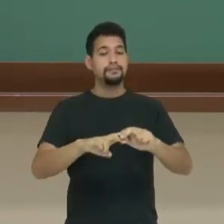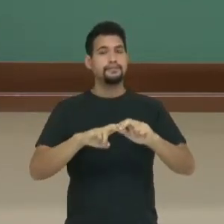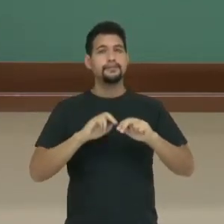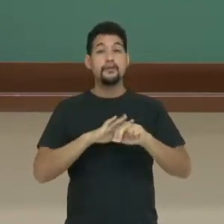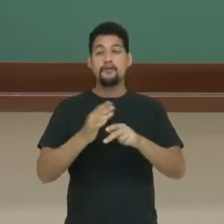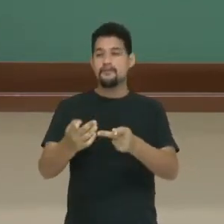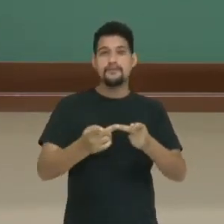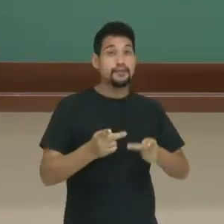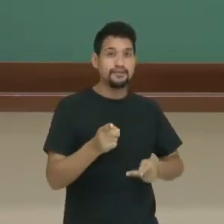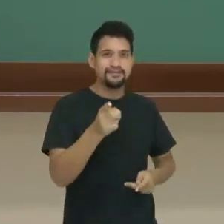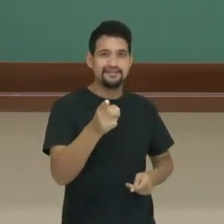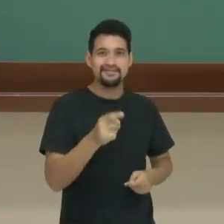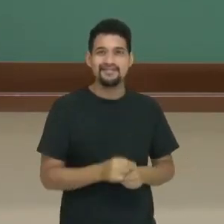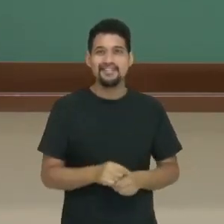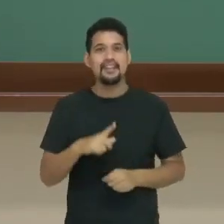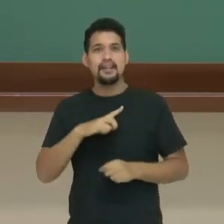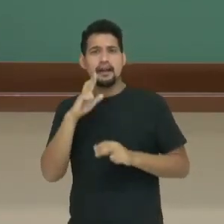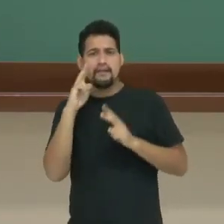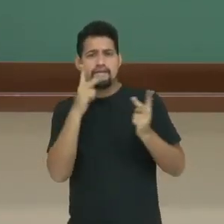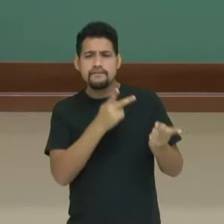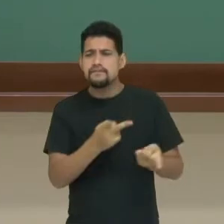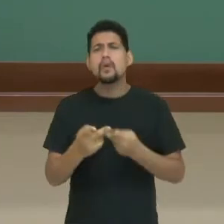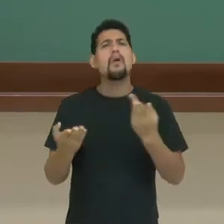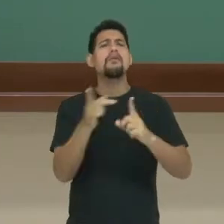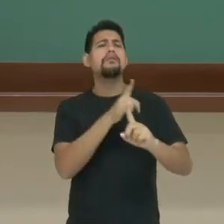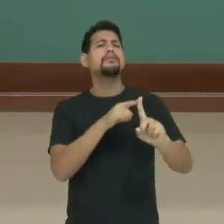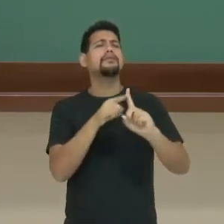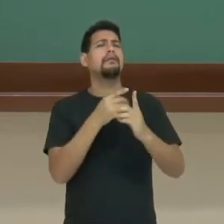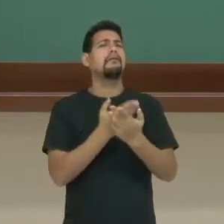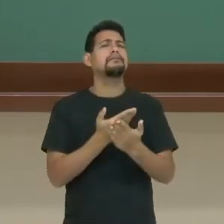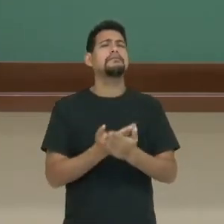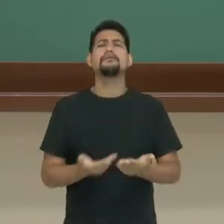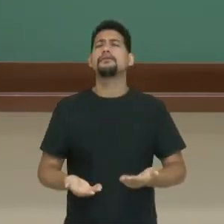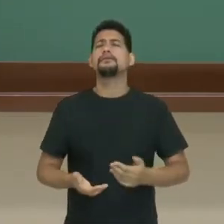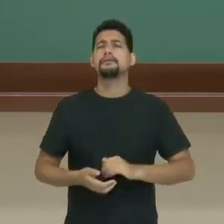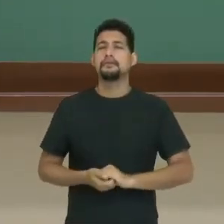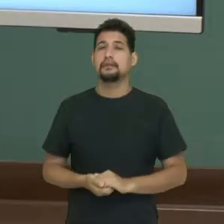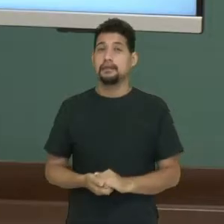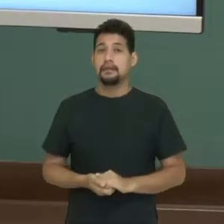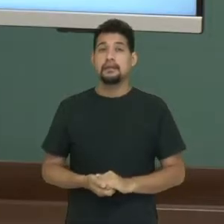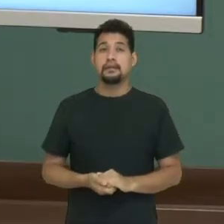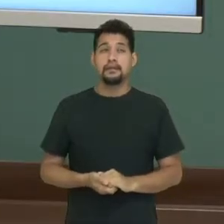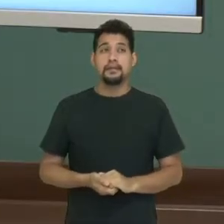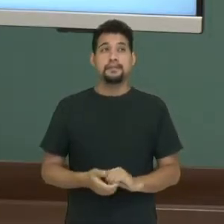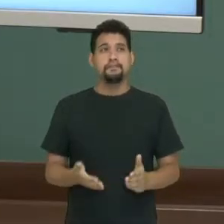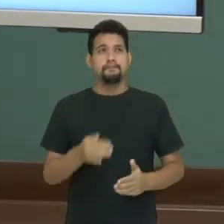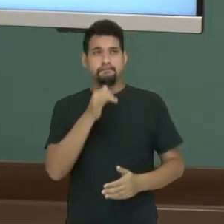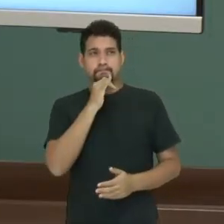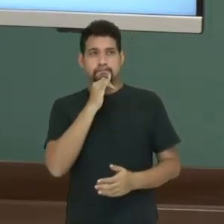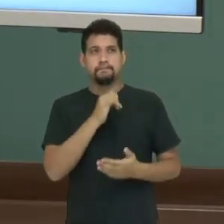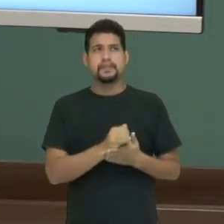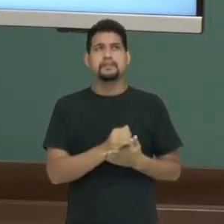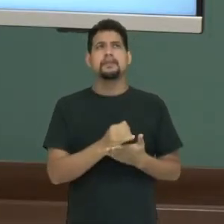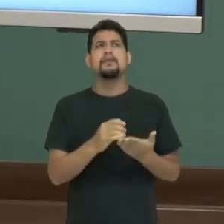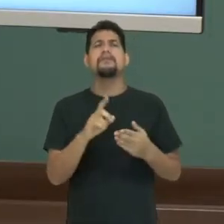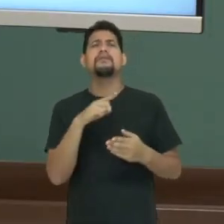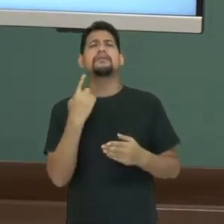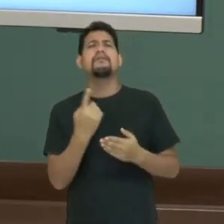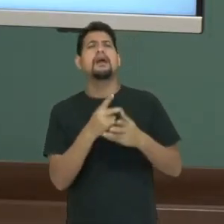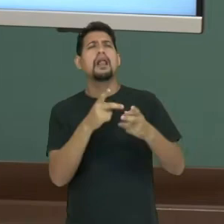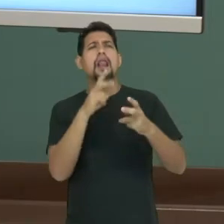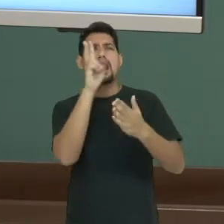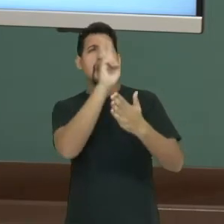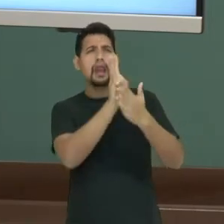convido você a acompanhar os objetivos da aula. Eles são: ler e